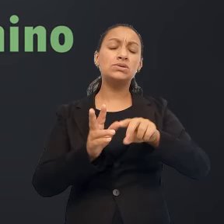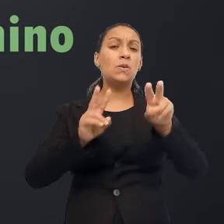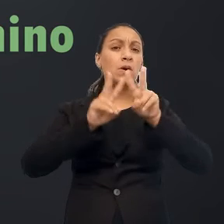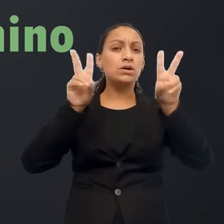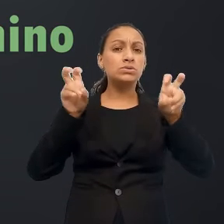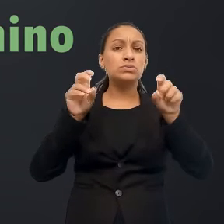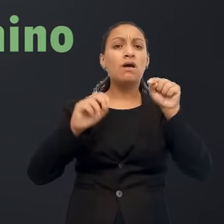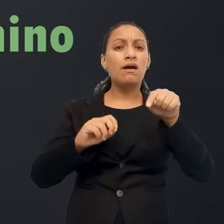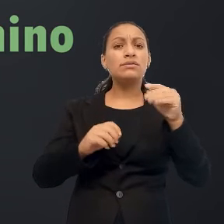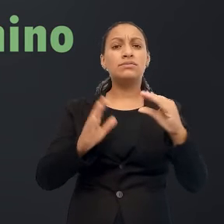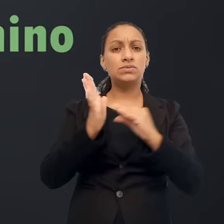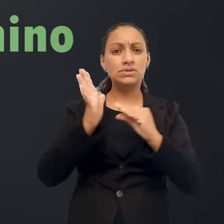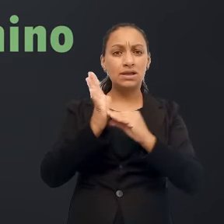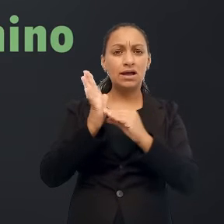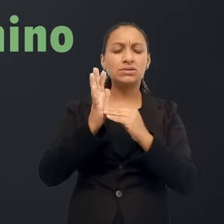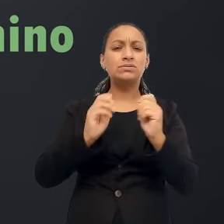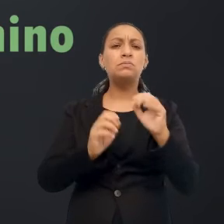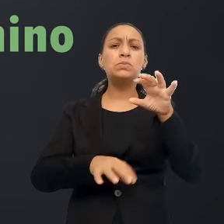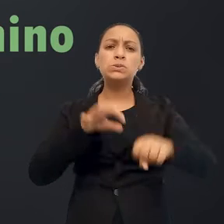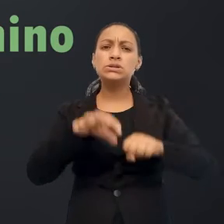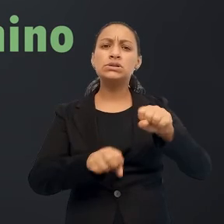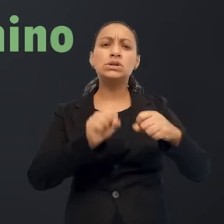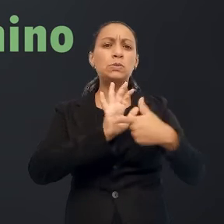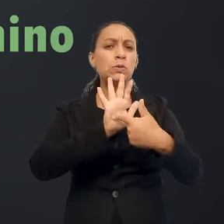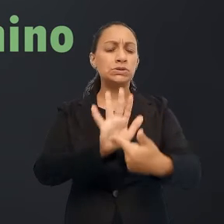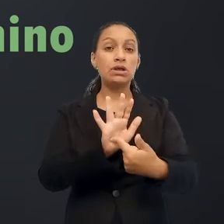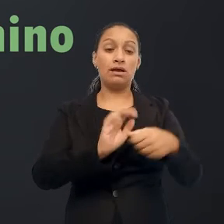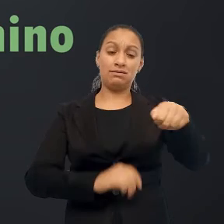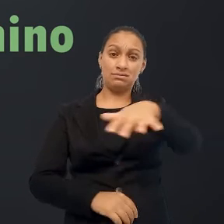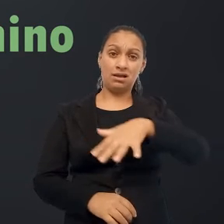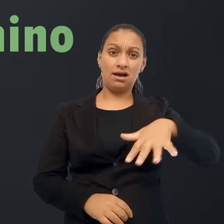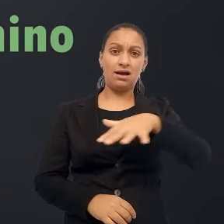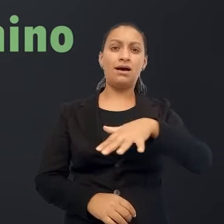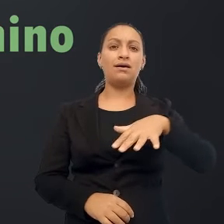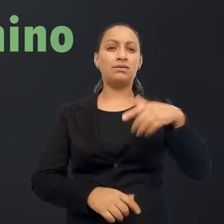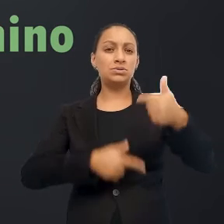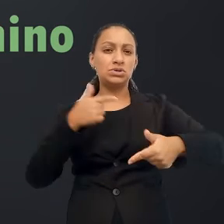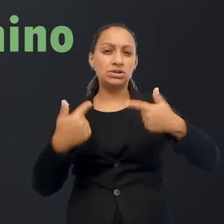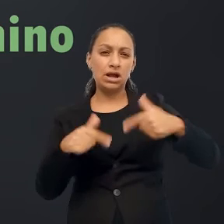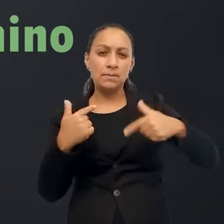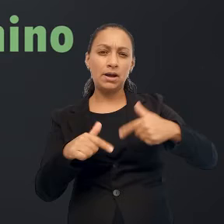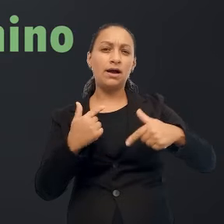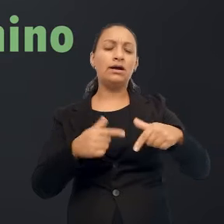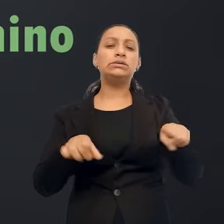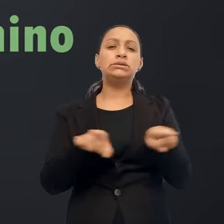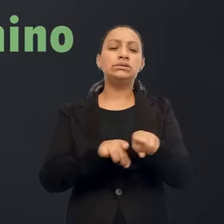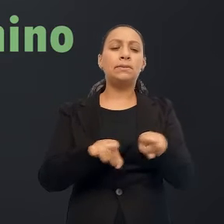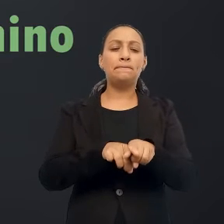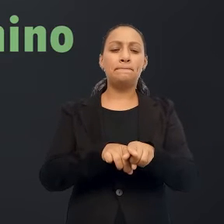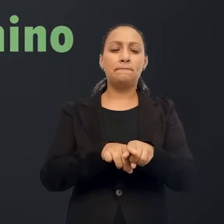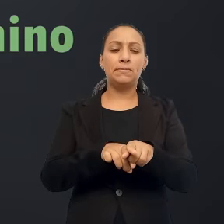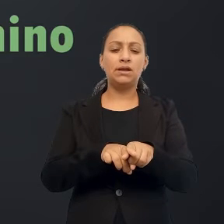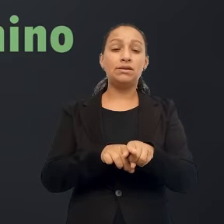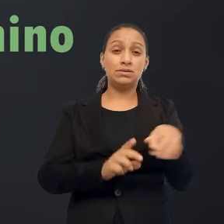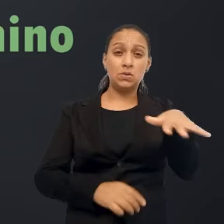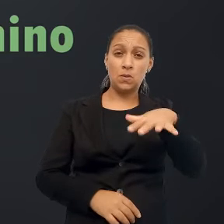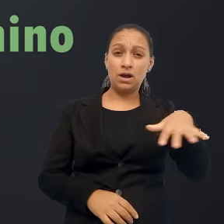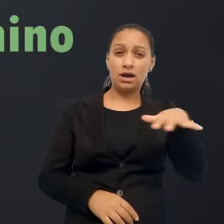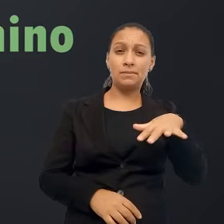buscando demonstrar que no mercado de trabalho ou até mesmo no âmbito